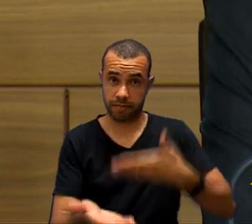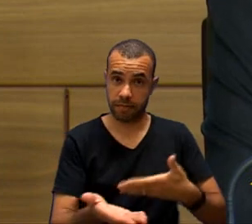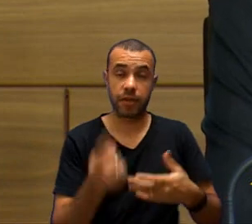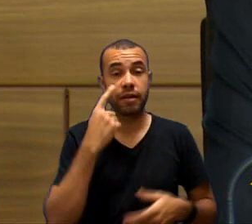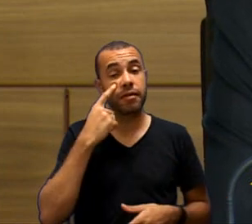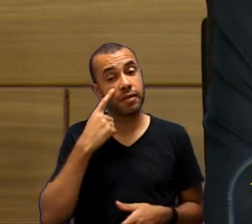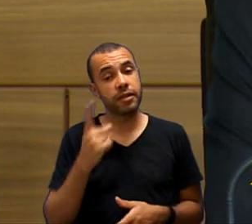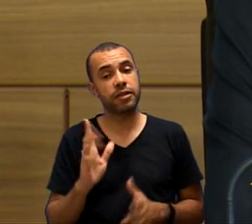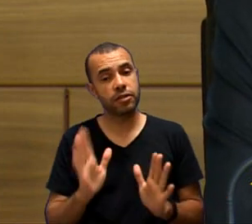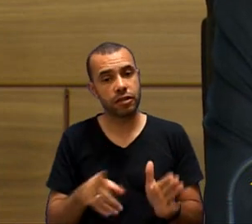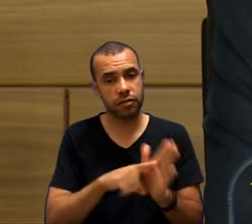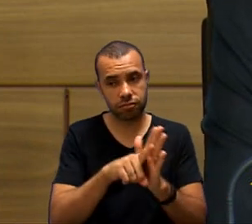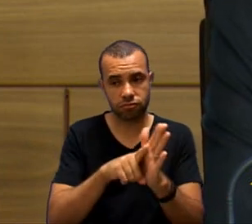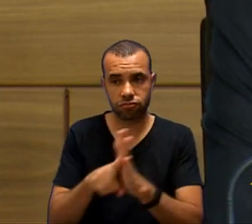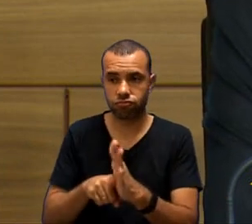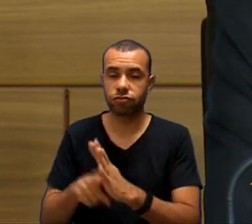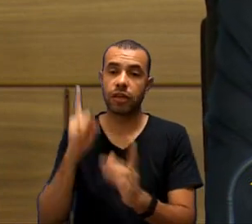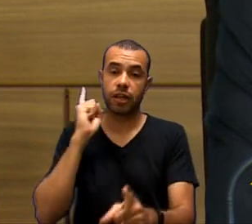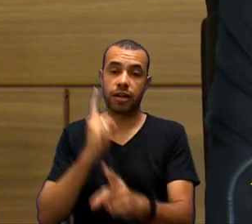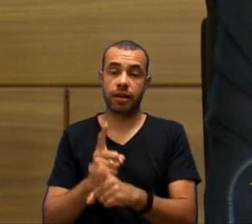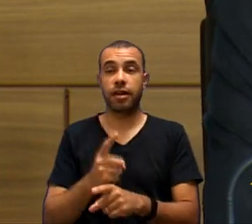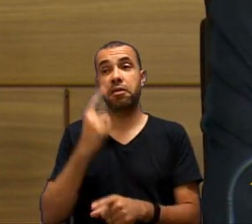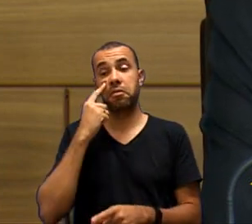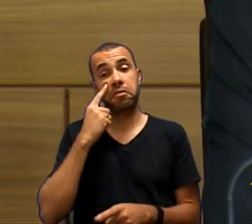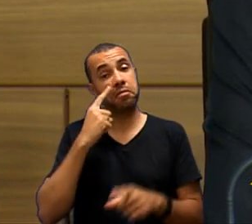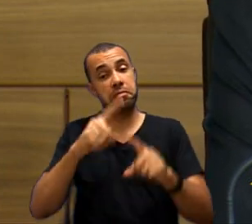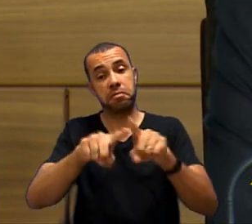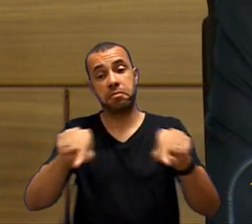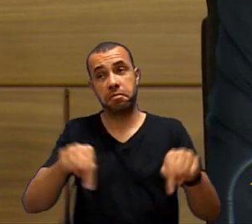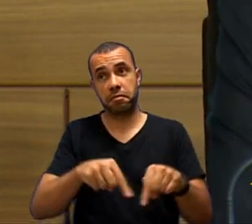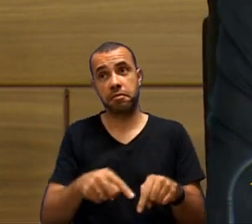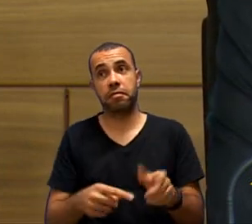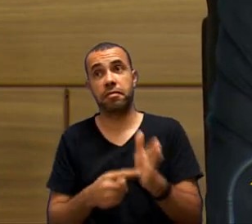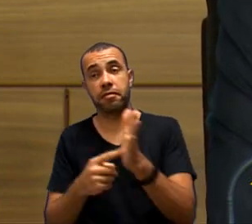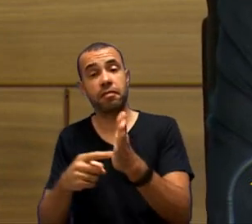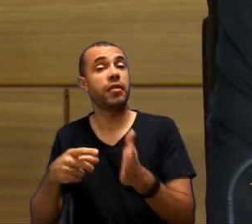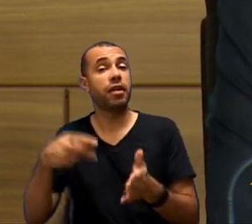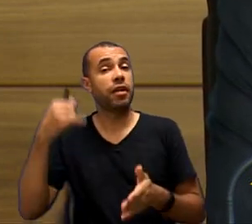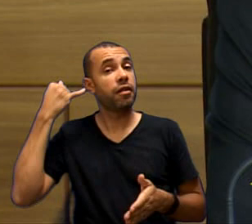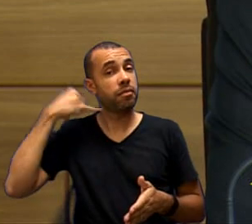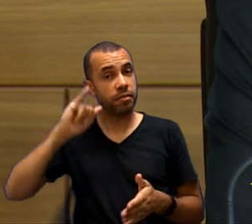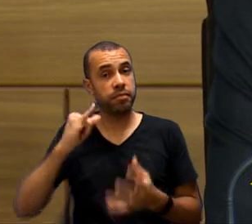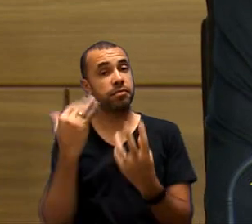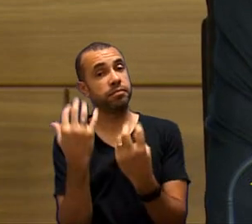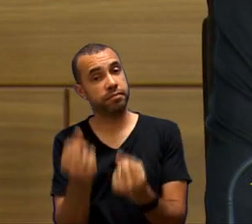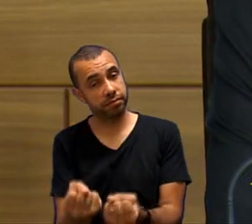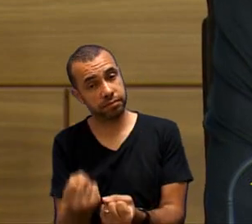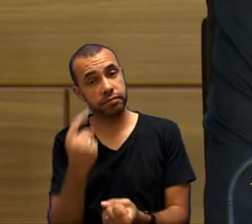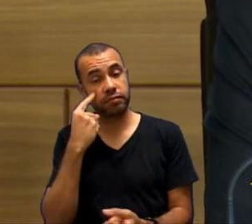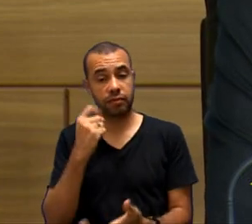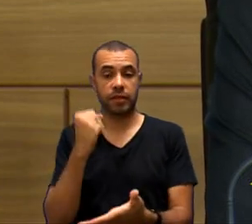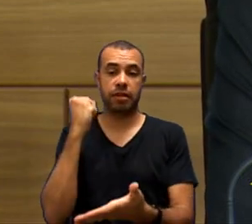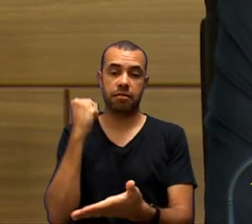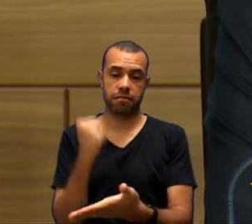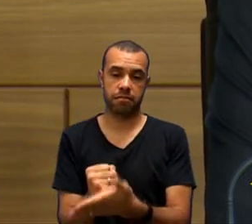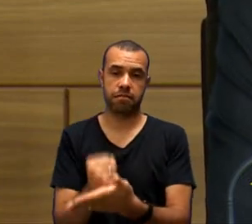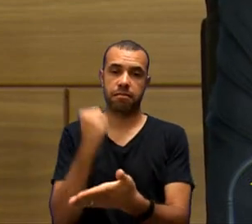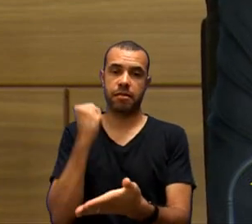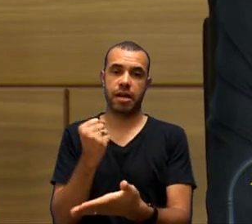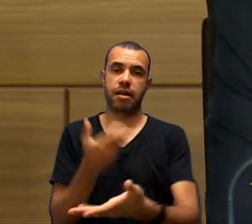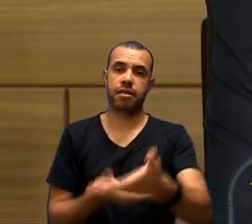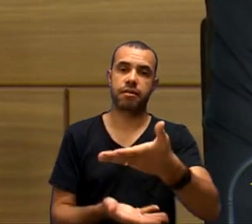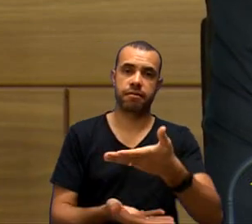já estamos apresentando, a prefeita concordou, então será verbado para que nessa área se faça uma compensação